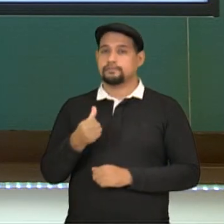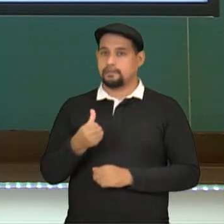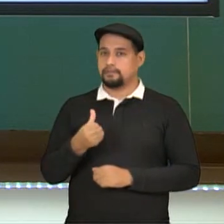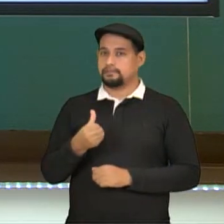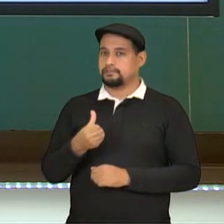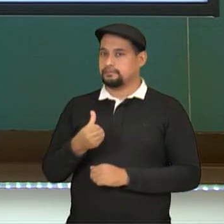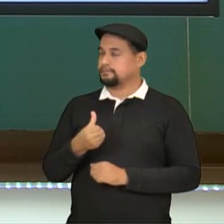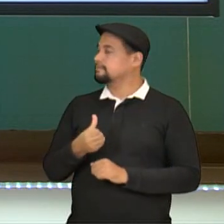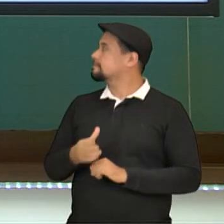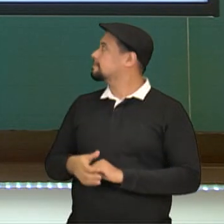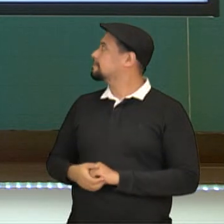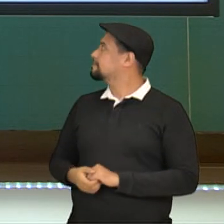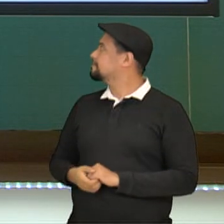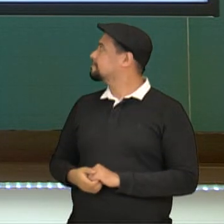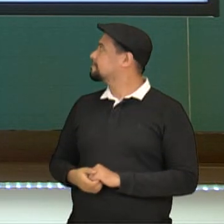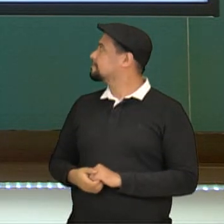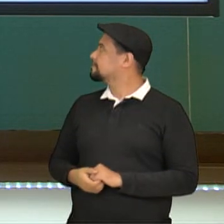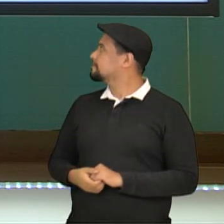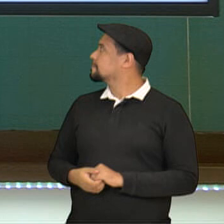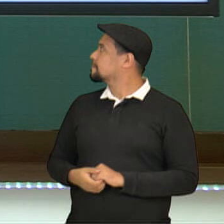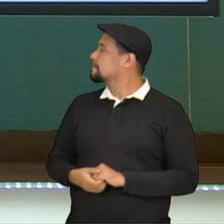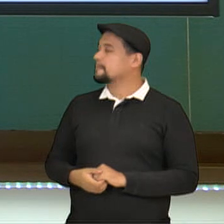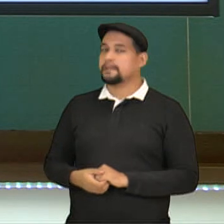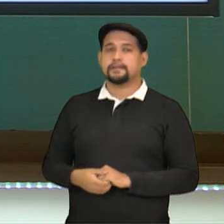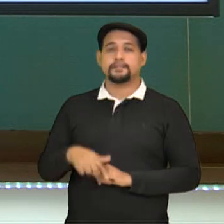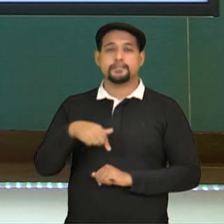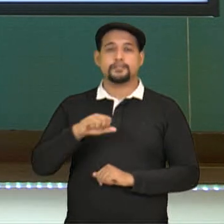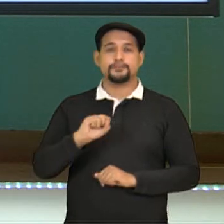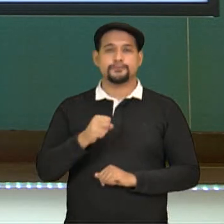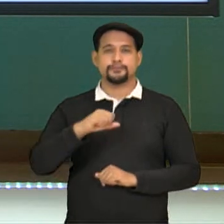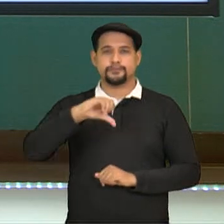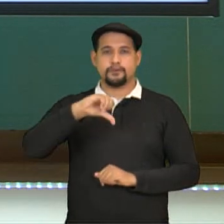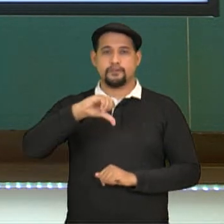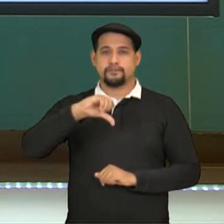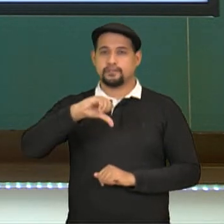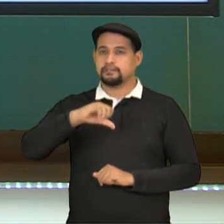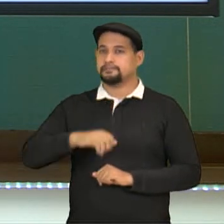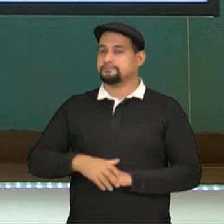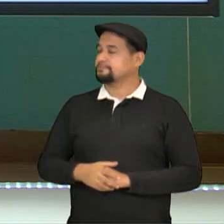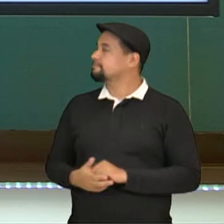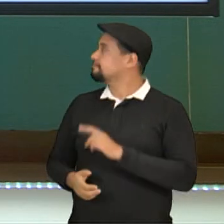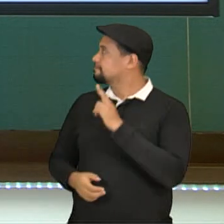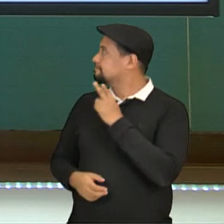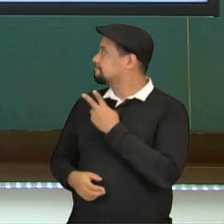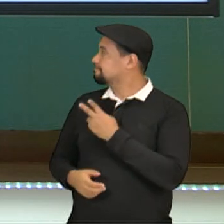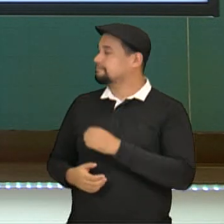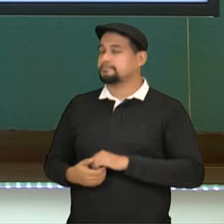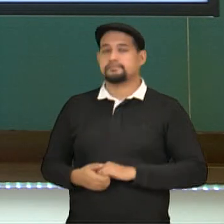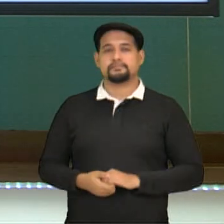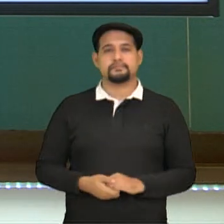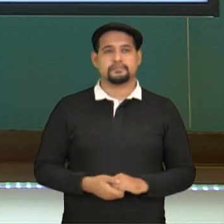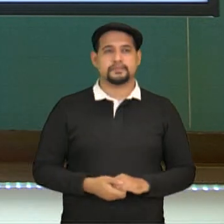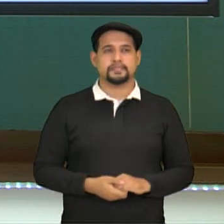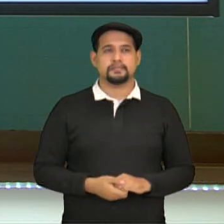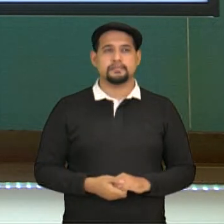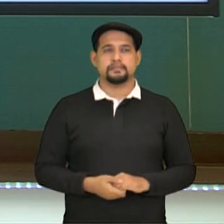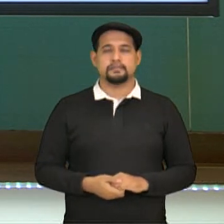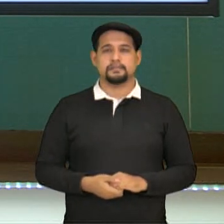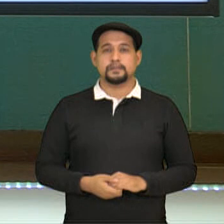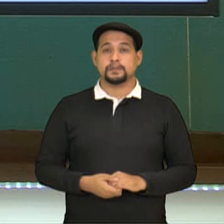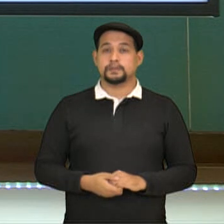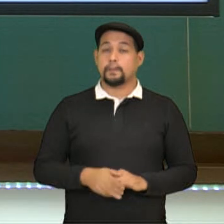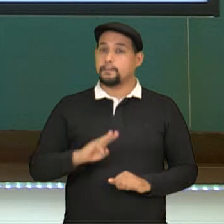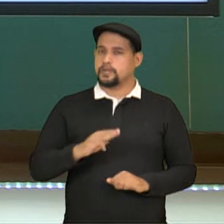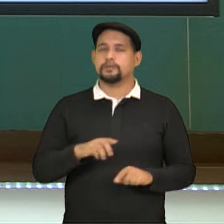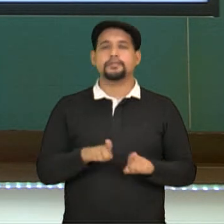essas 3 fazendo parte das unidades de milhão. 7, 8, 9, essas 3 fazendo parte das unidades de bilhão,